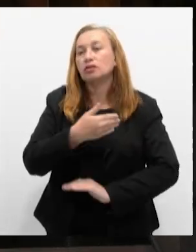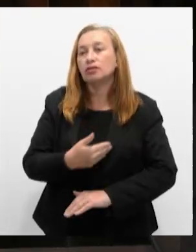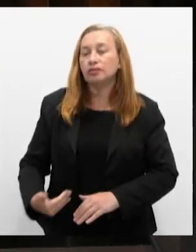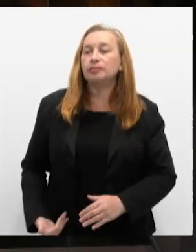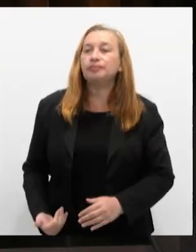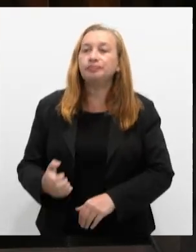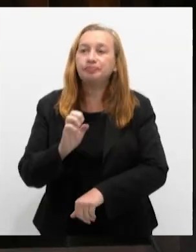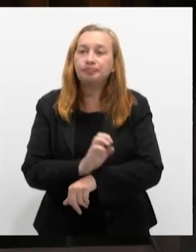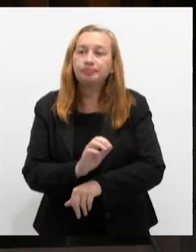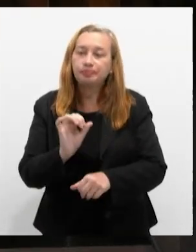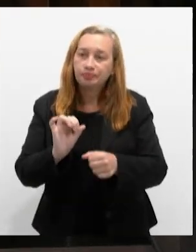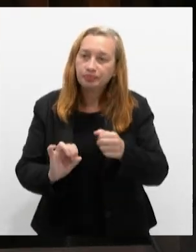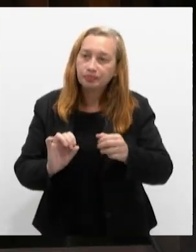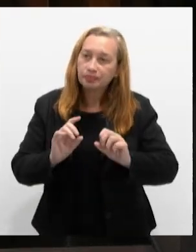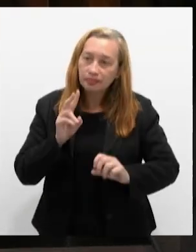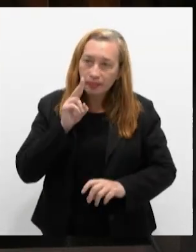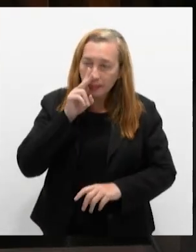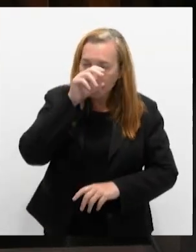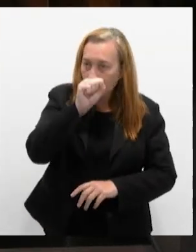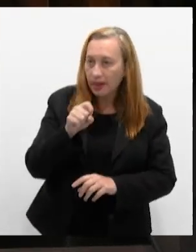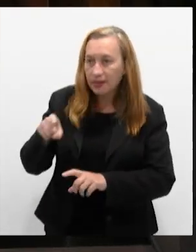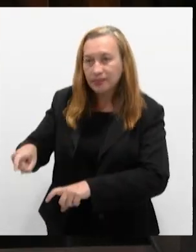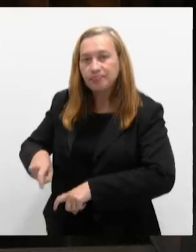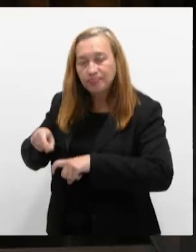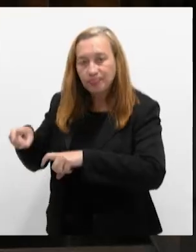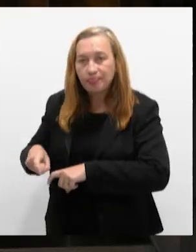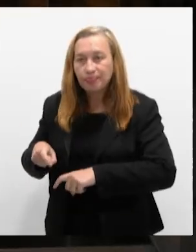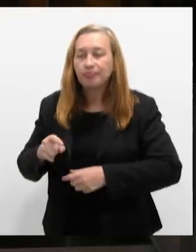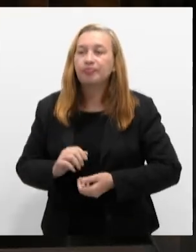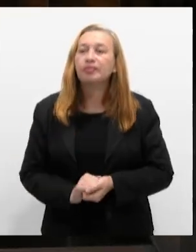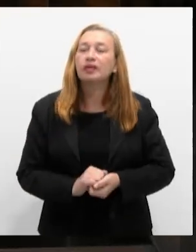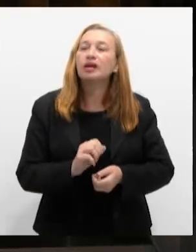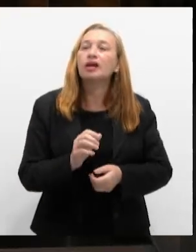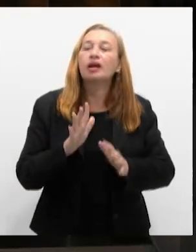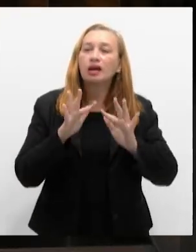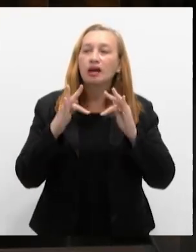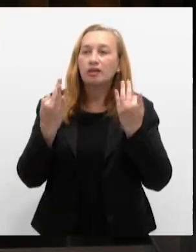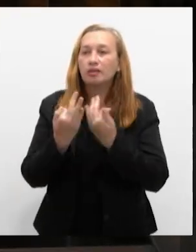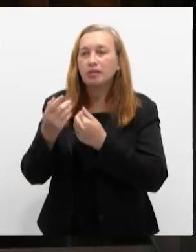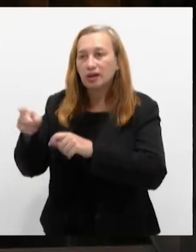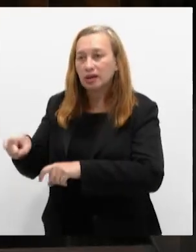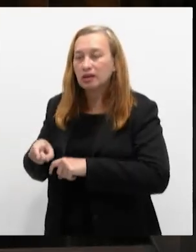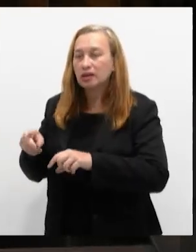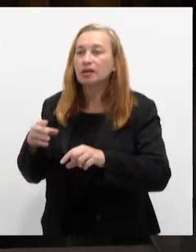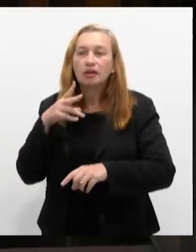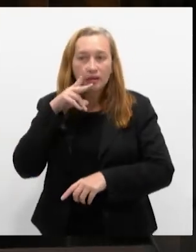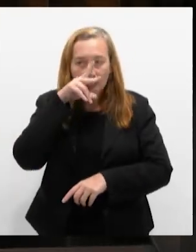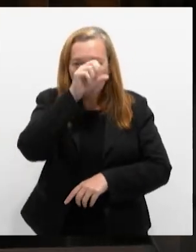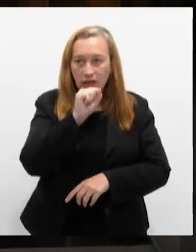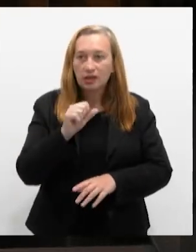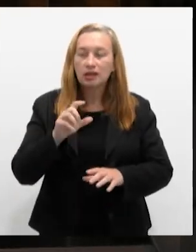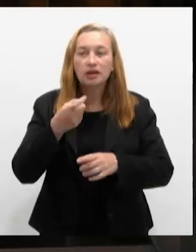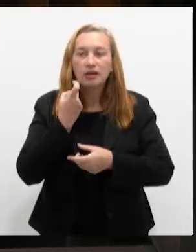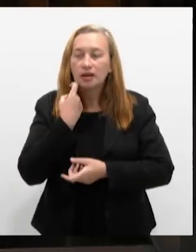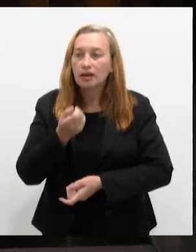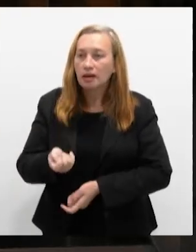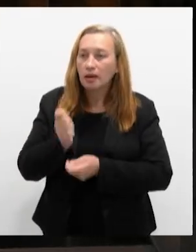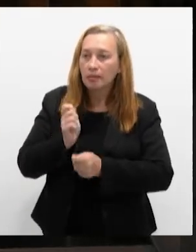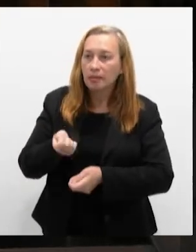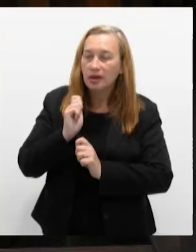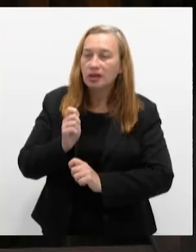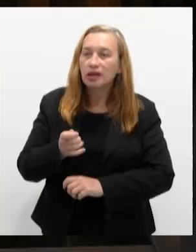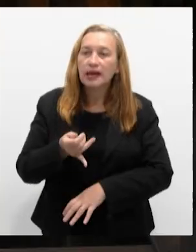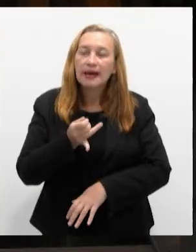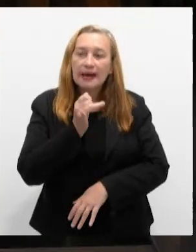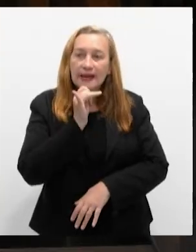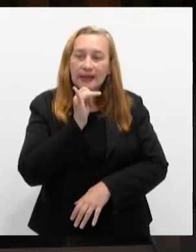fazer para fortalecer o interior, para fortalecer a agricultura familiar, para fortalecer a pesca. A gente colocou, por exemplo,